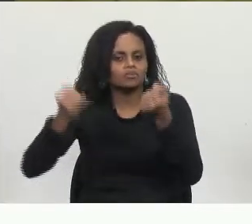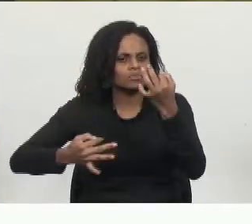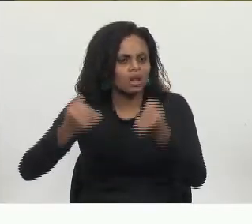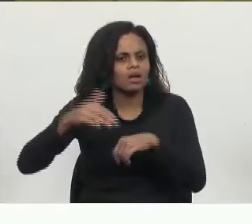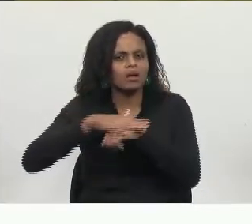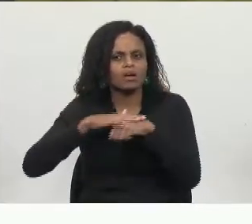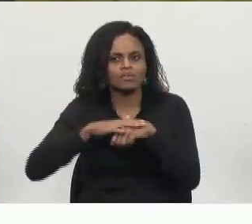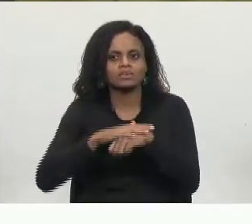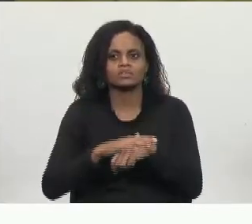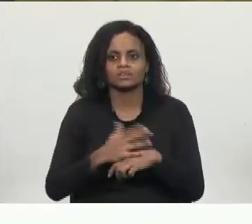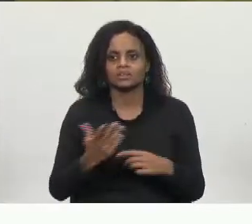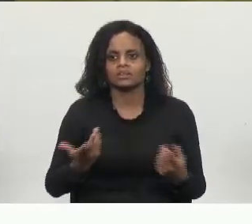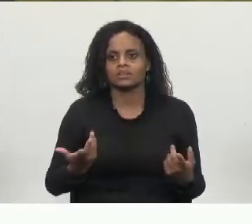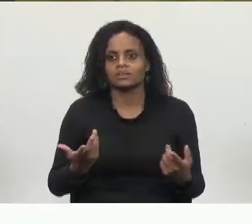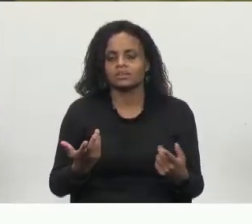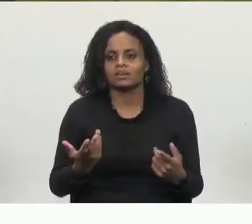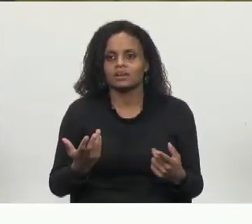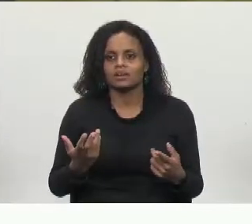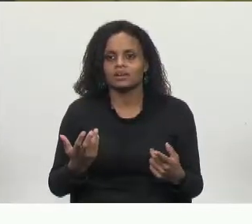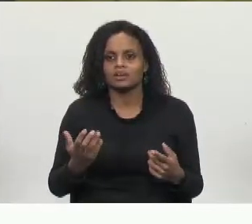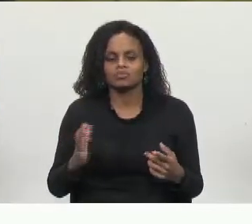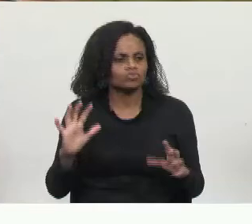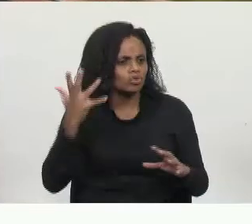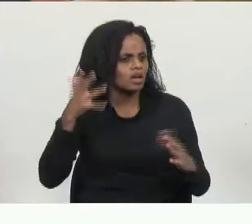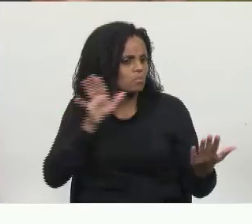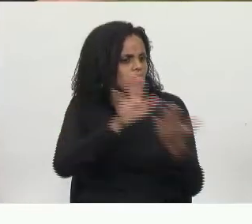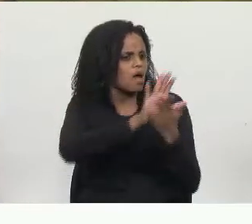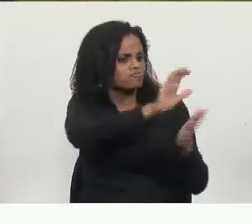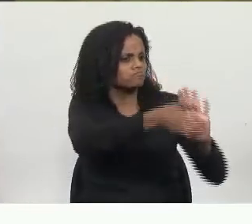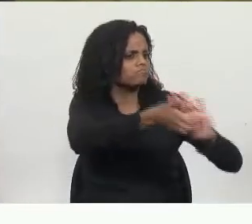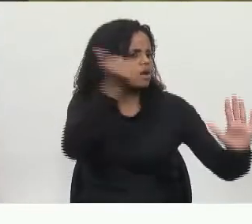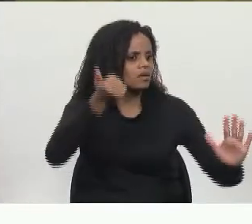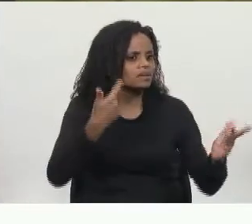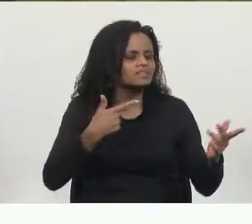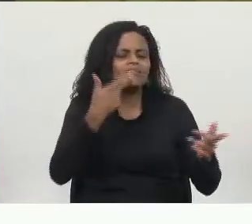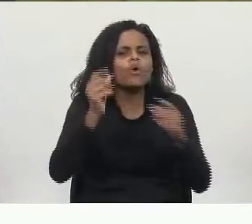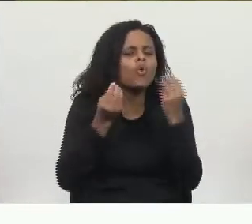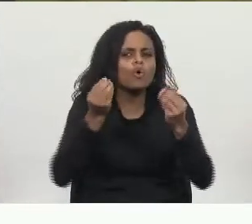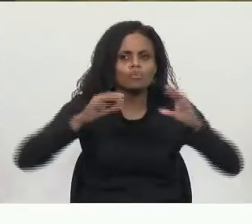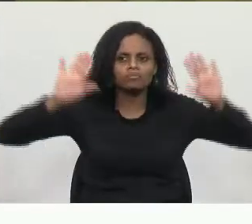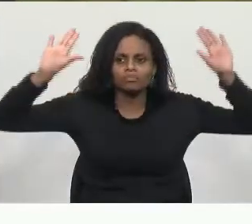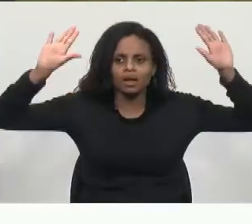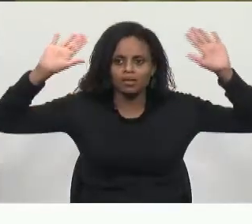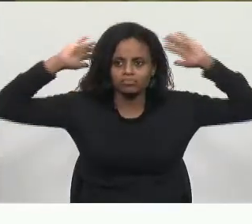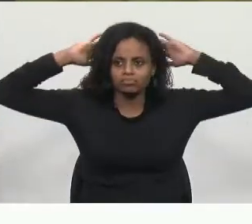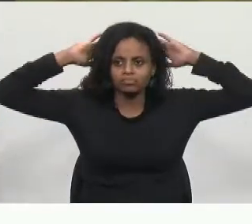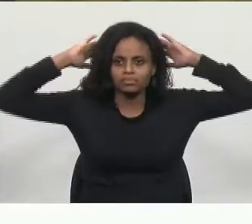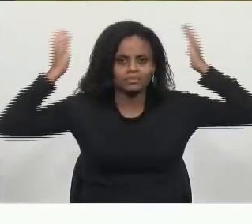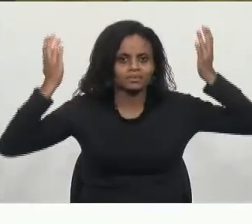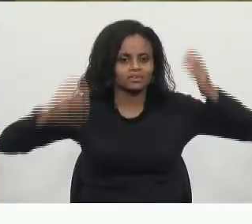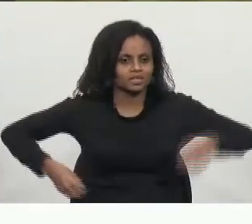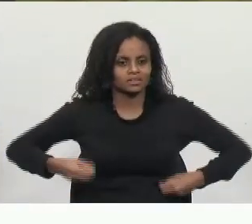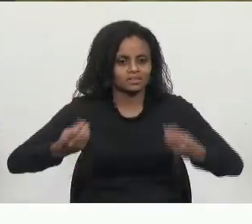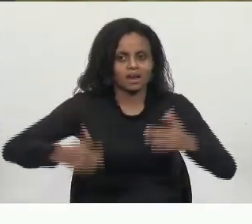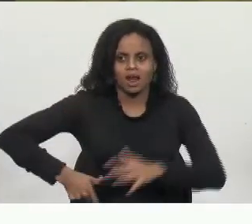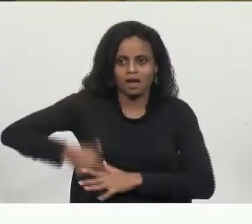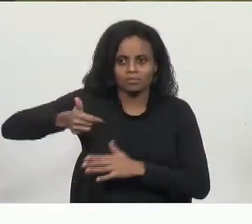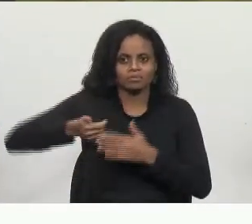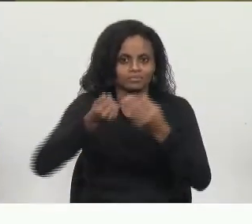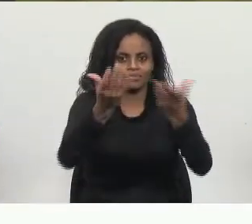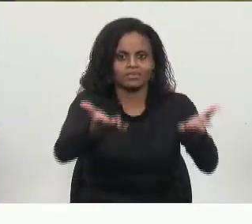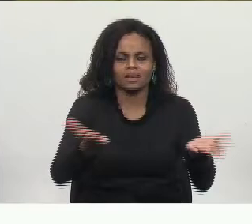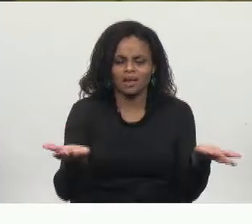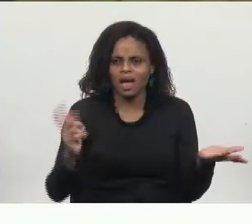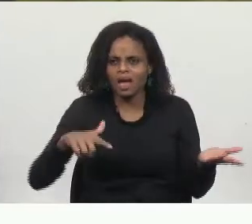plenário, porque isso só tem imprensa, gente. Isso é coisa de maluco. Como é que você vai fazer? Vai levantar os braços, vai botar a mão assim? Como é que vai fazer? Vai entregar a arma na frente de todo mundo? Como é que você vai fazer